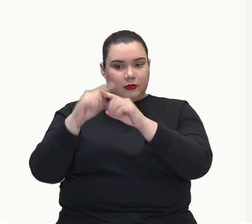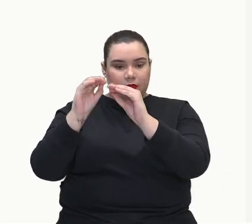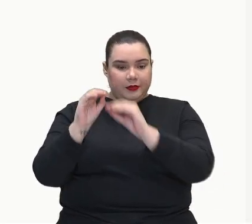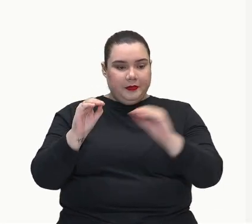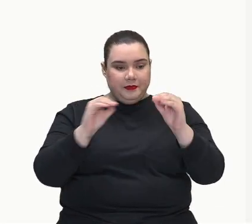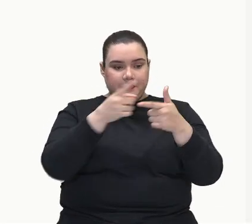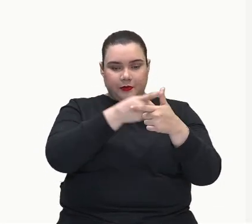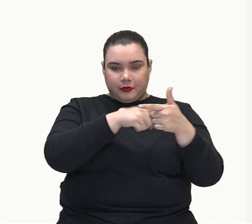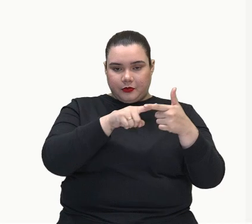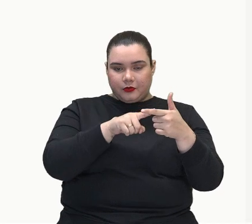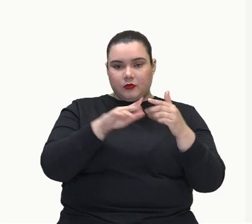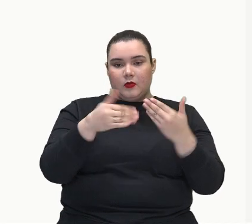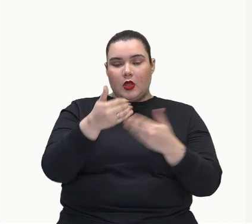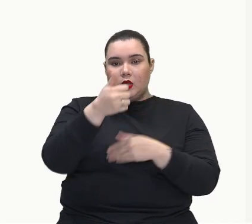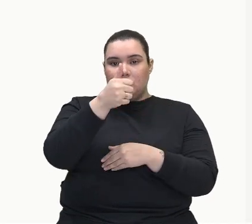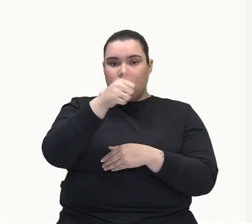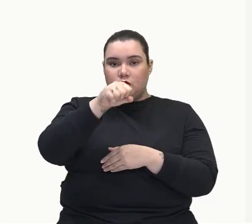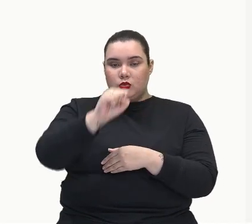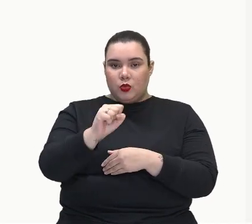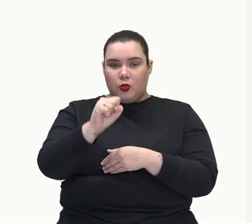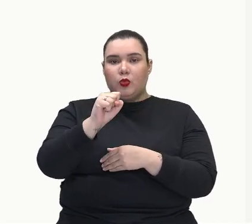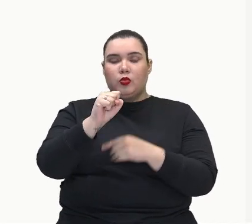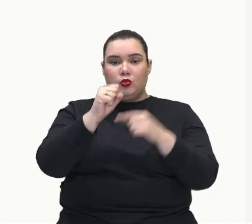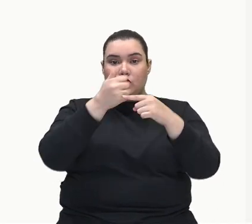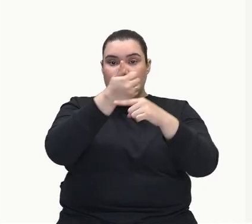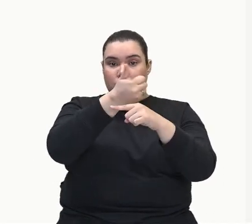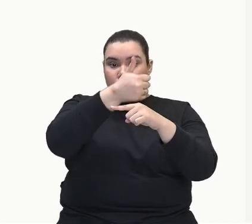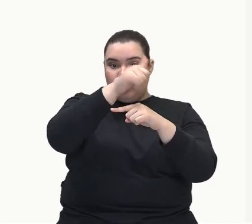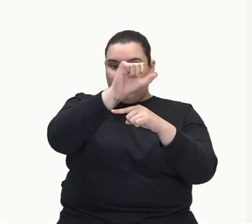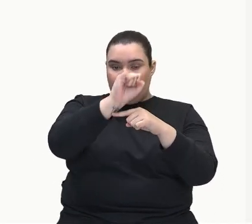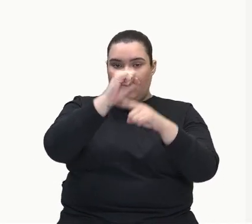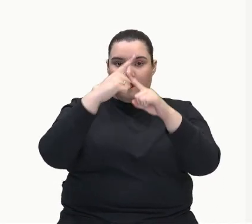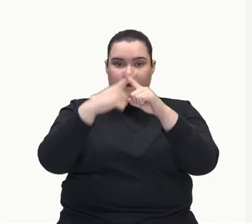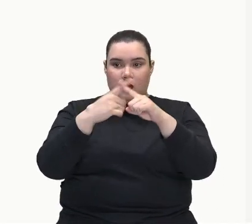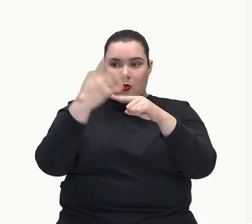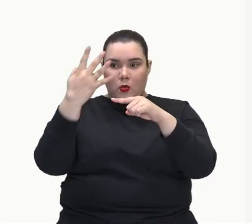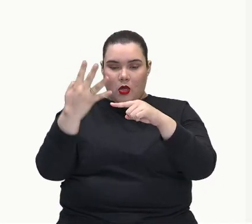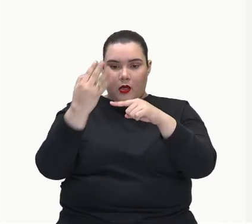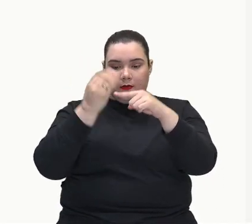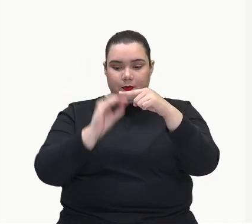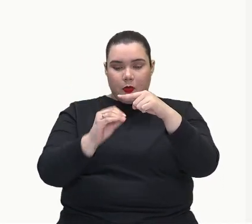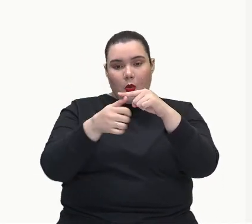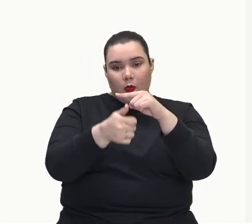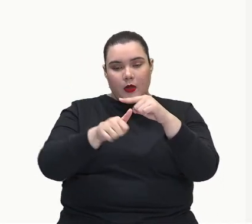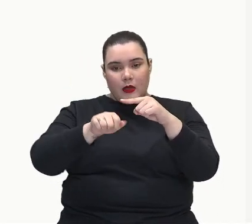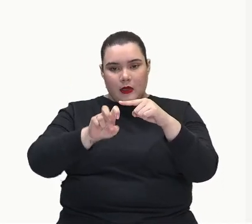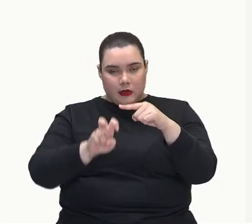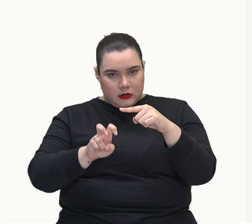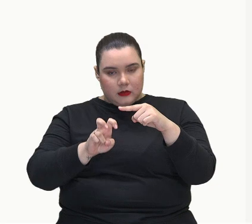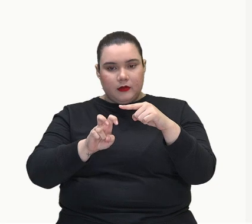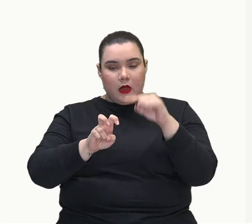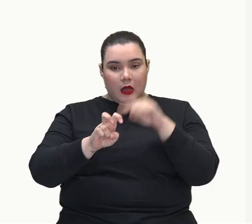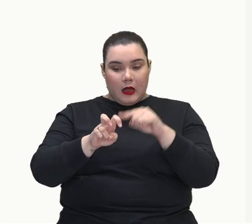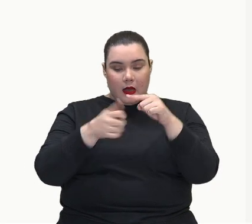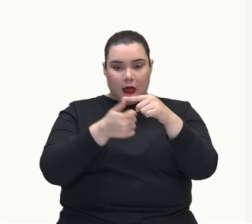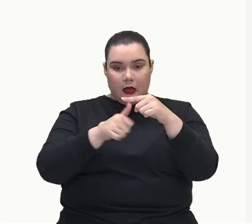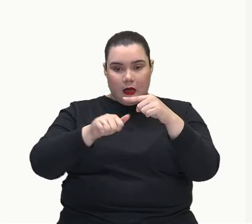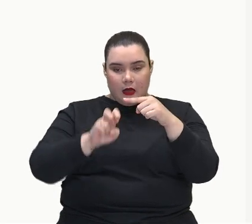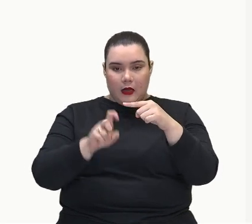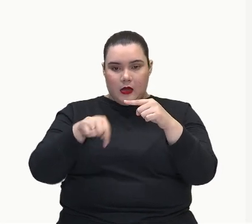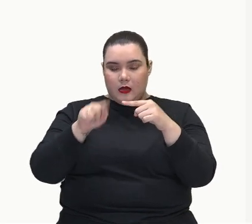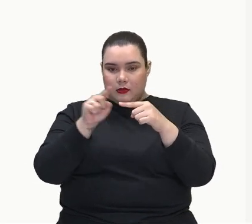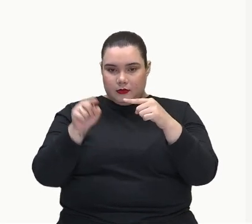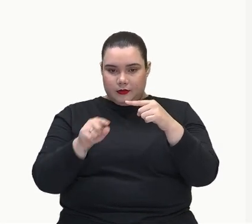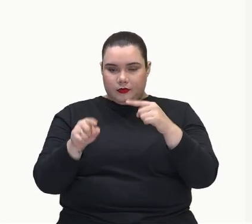18 vezes 4 sobre 15, que vai ser o valor de z. E agora a gente está dizendo que z é